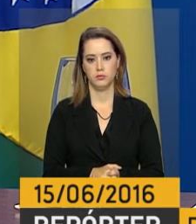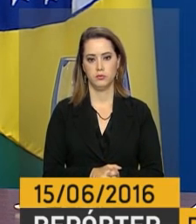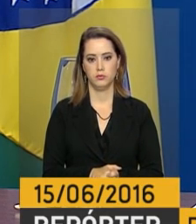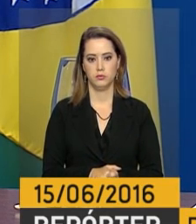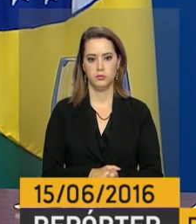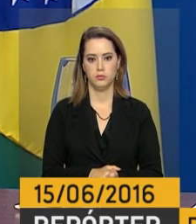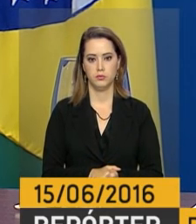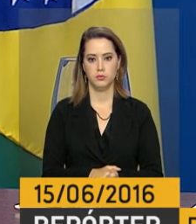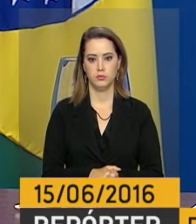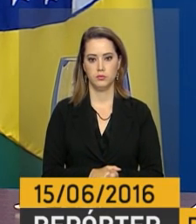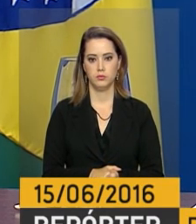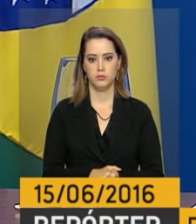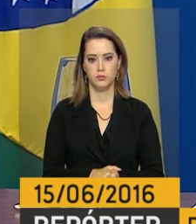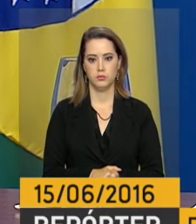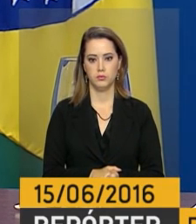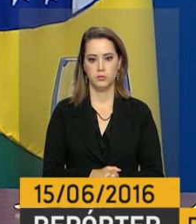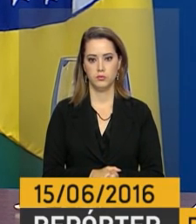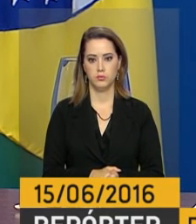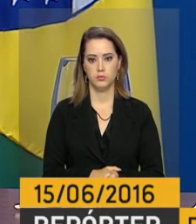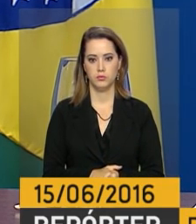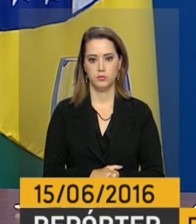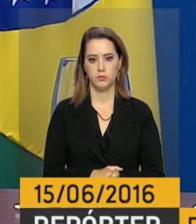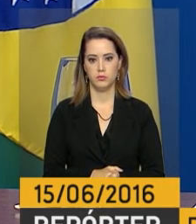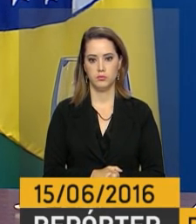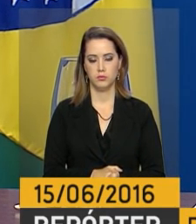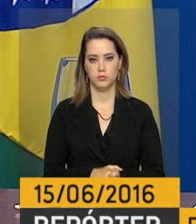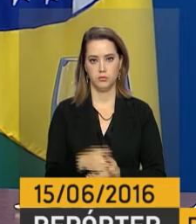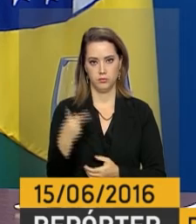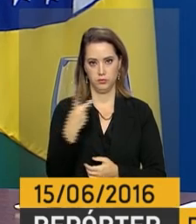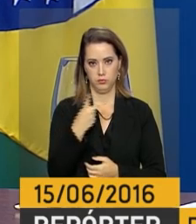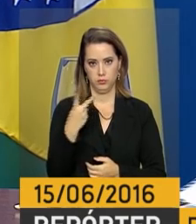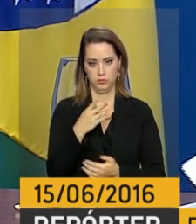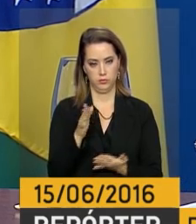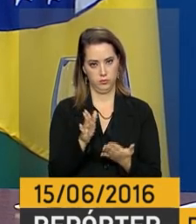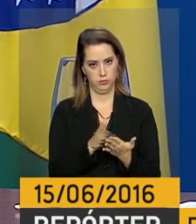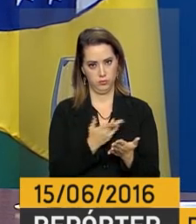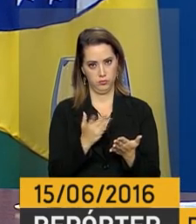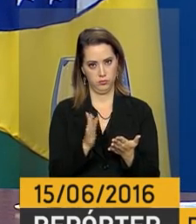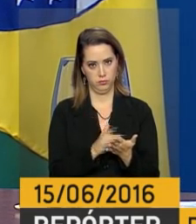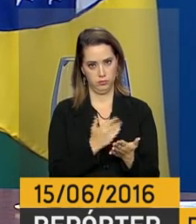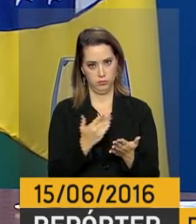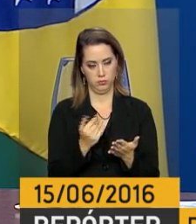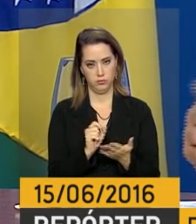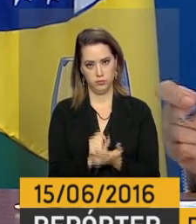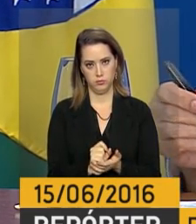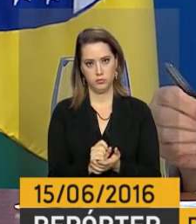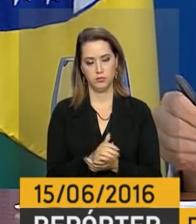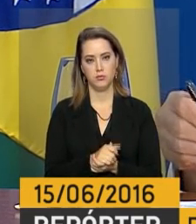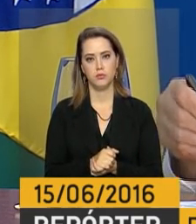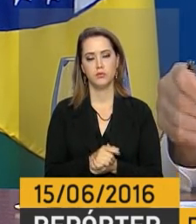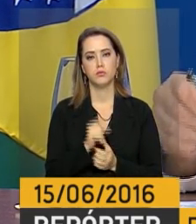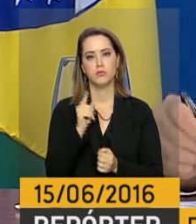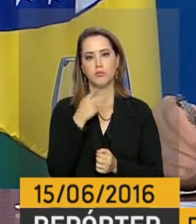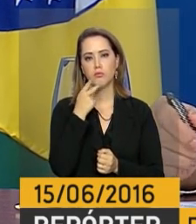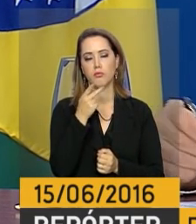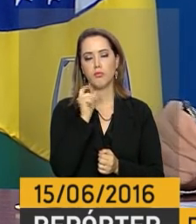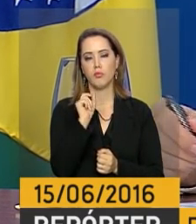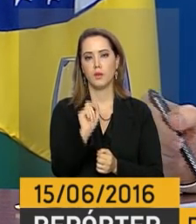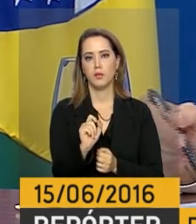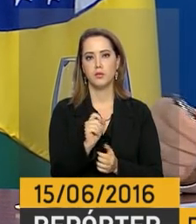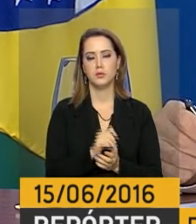é na na segunda página do parágrafo sétimo, né? Oi. Na segunda página, do parágrafo sétimo, que é o o que tá tratando exatamente